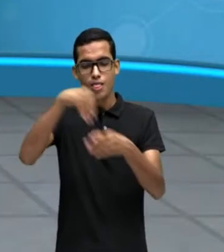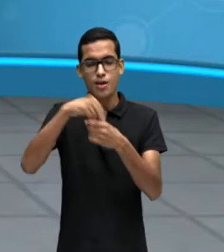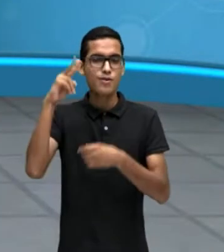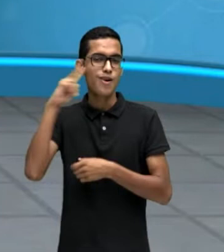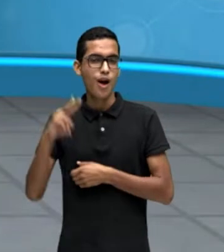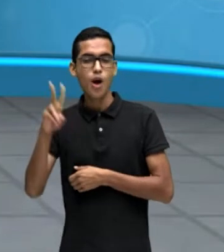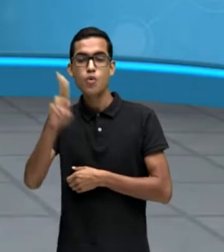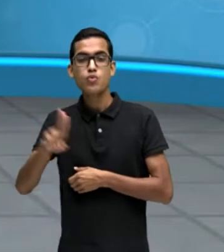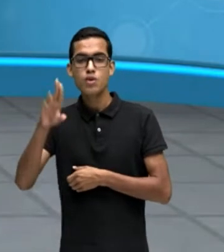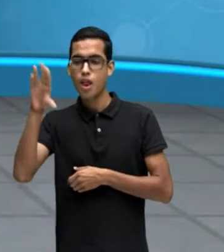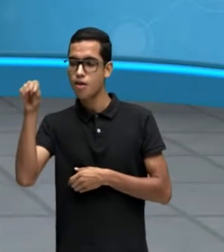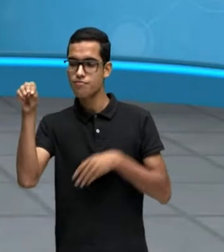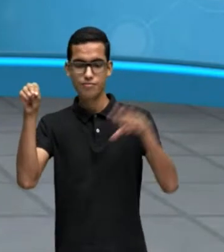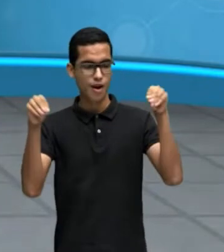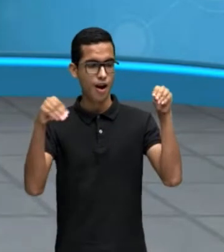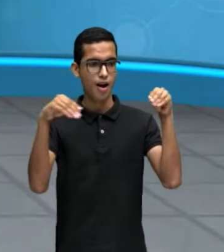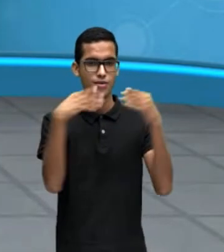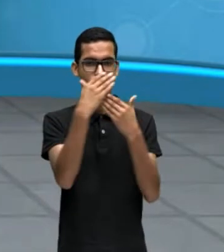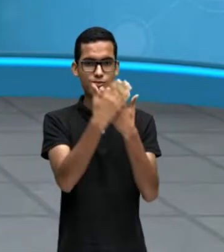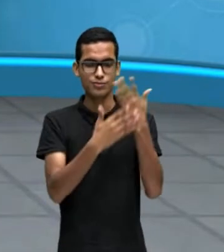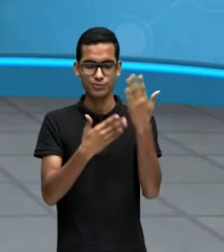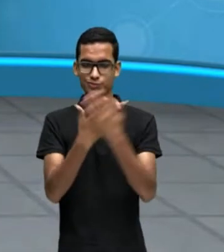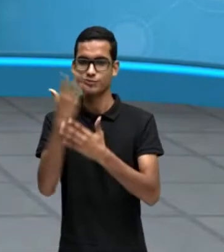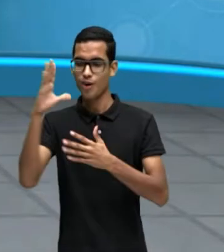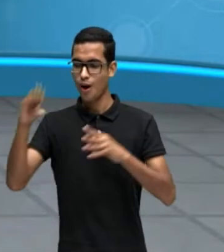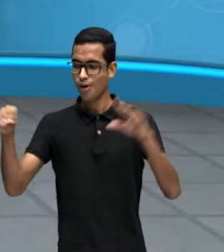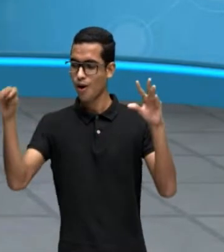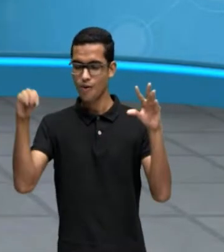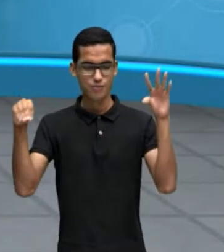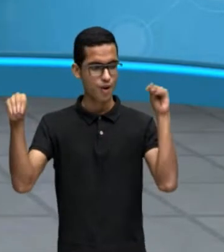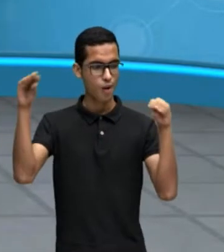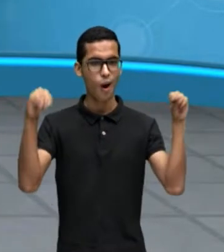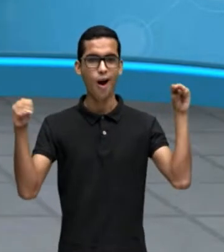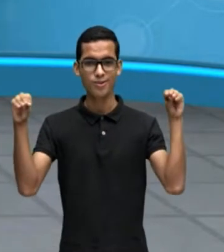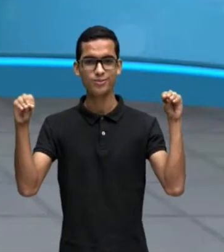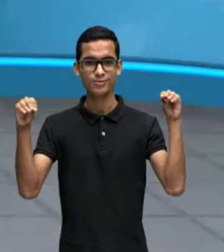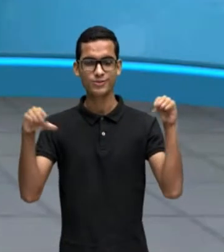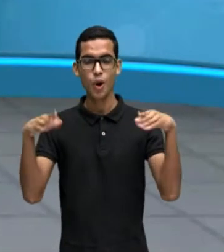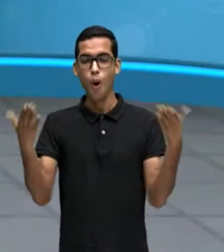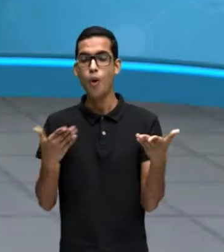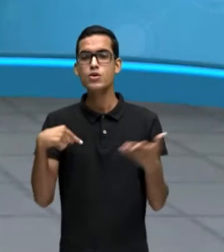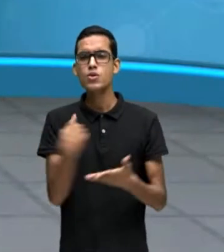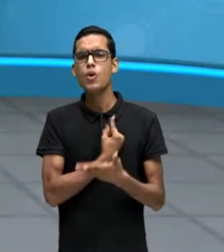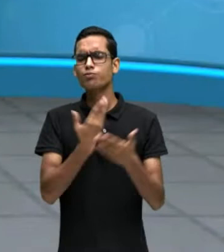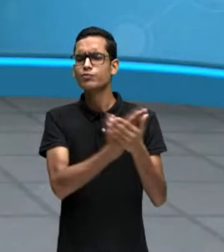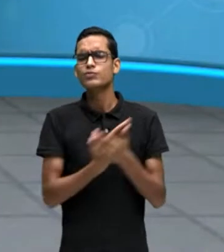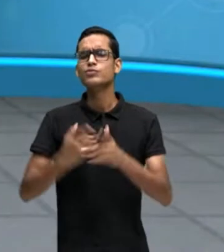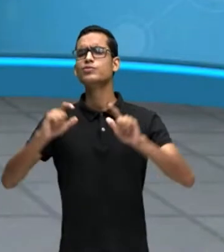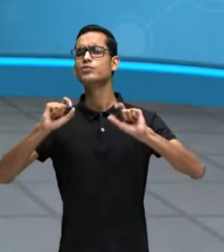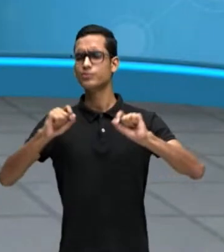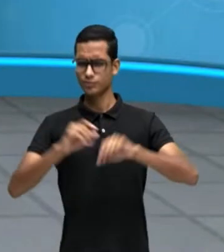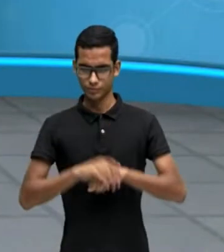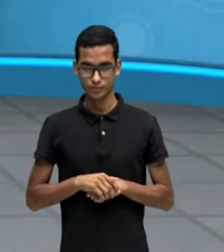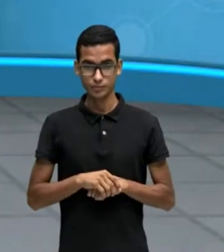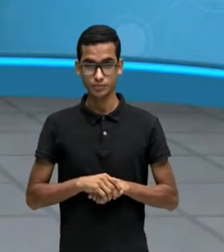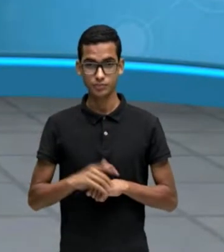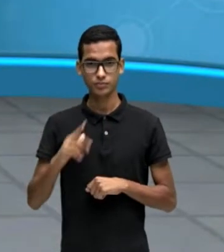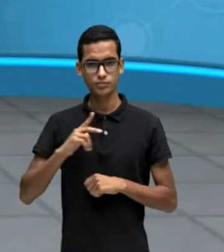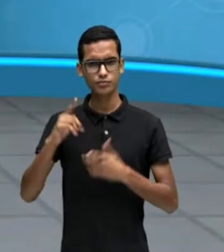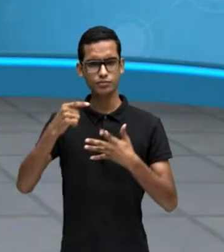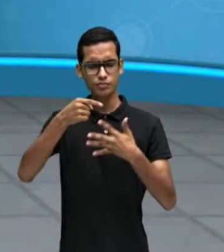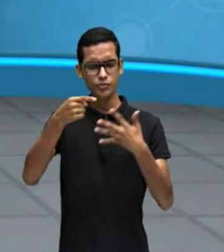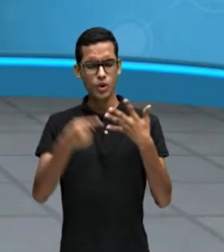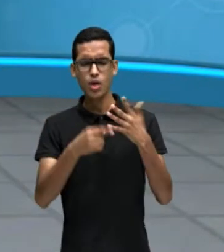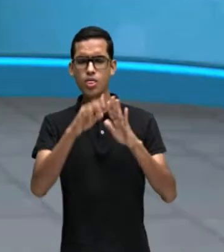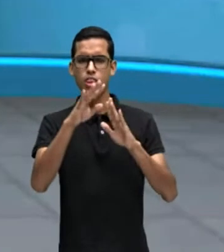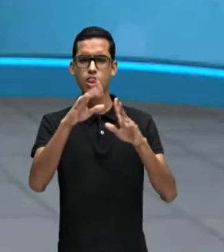Então, a gente viu na aula de hoje alguns dos gêneros teatrais, o que é o teatro, né? E tentamos nos inserir um